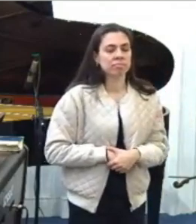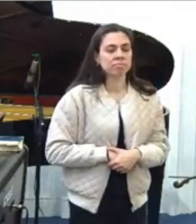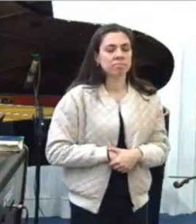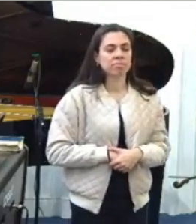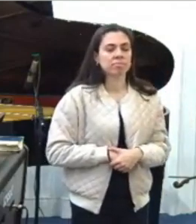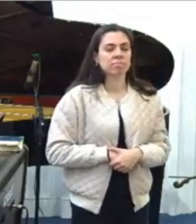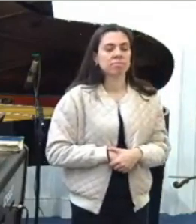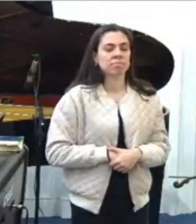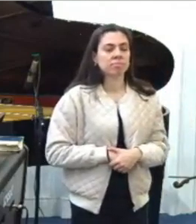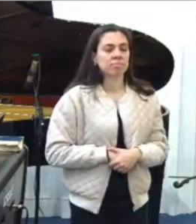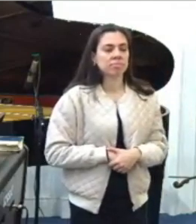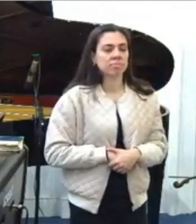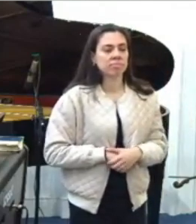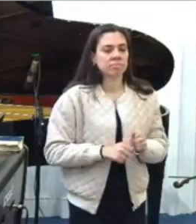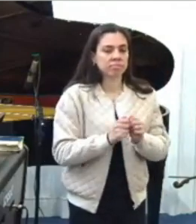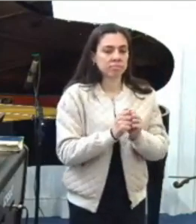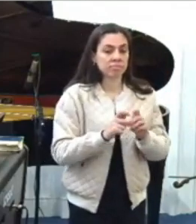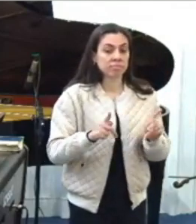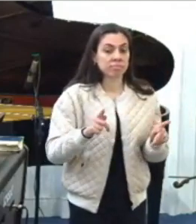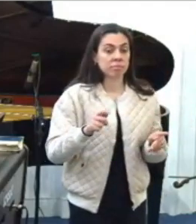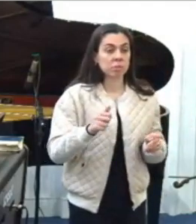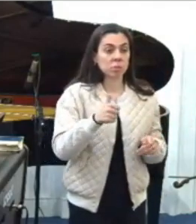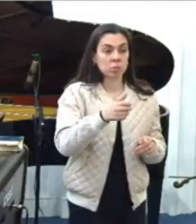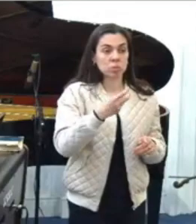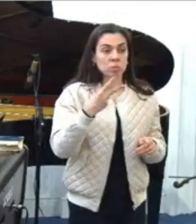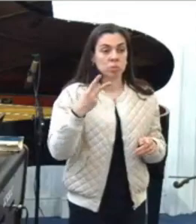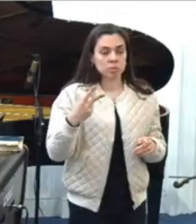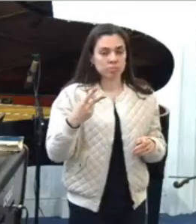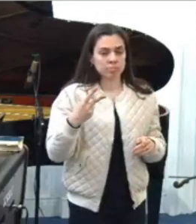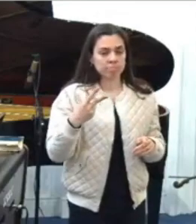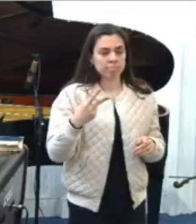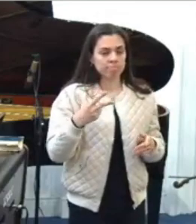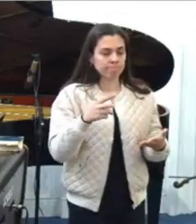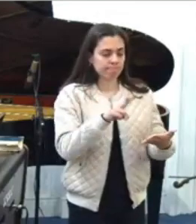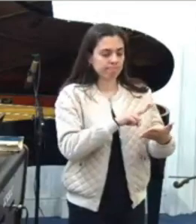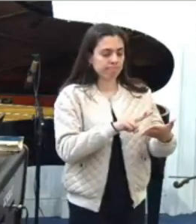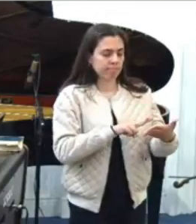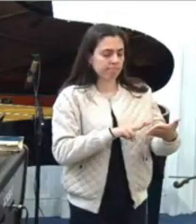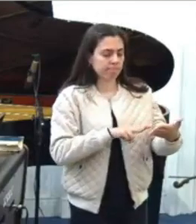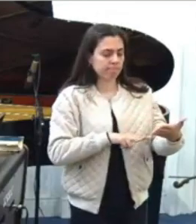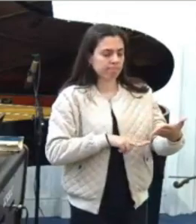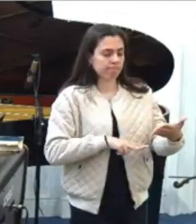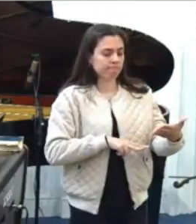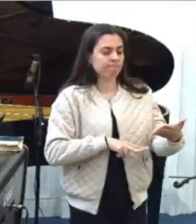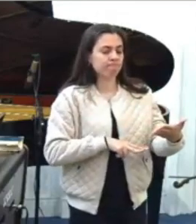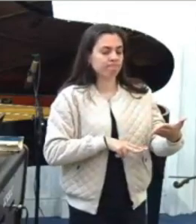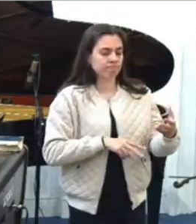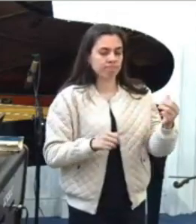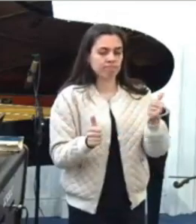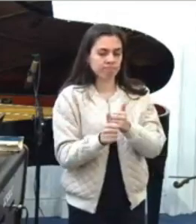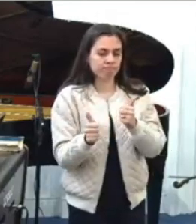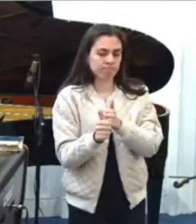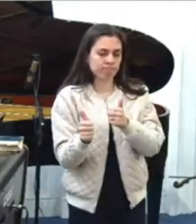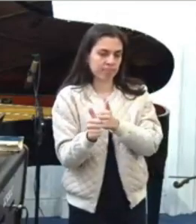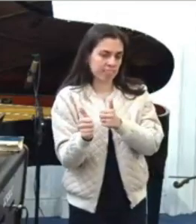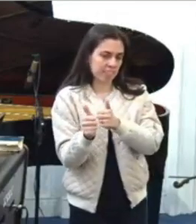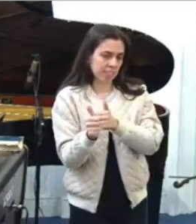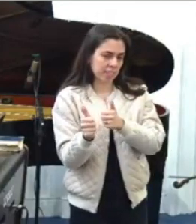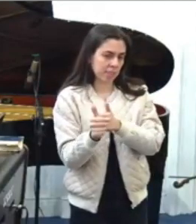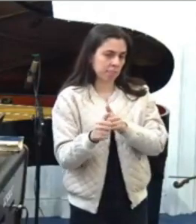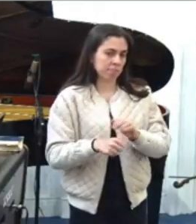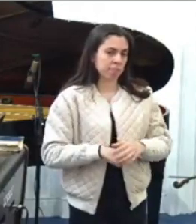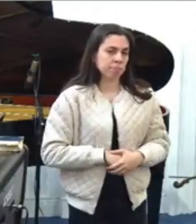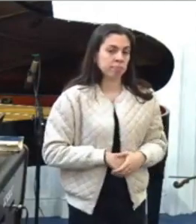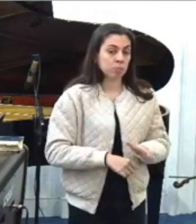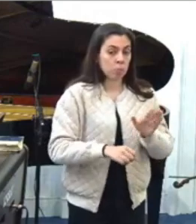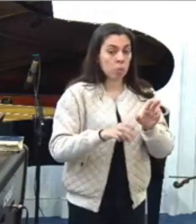esse texto de Apocalipse capítulo 12, nós enxergamos o retrato da perseguição. Talvez não da forma